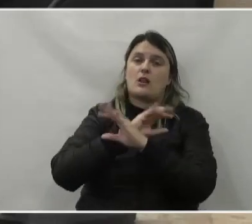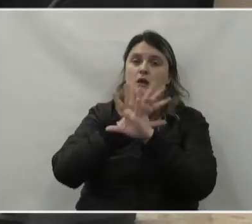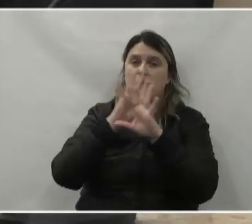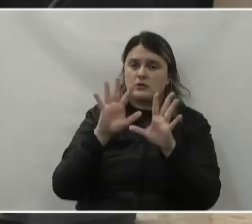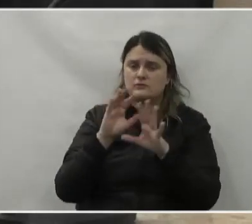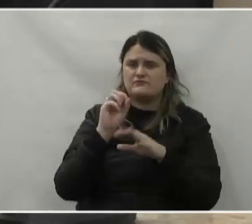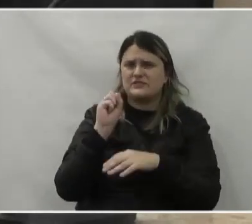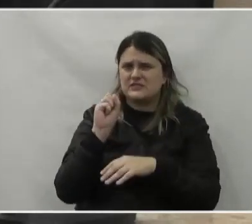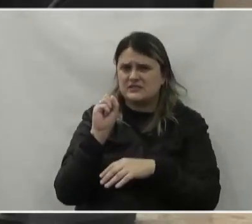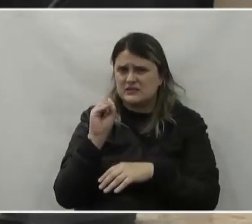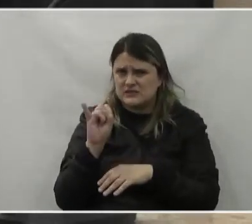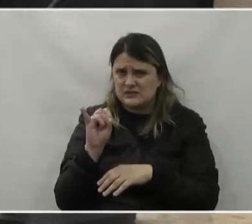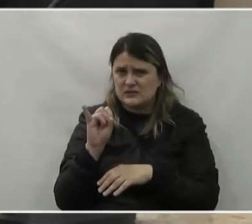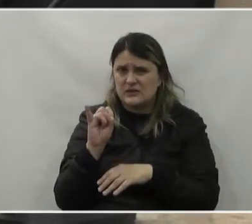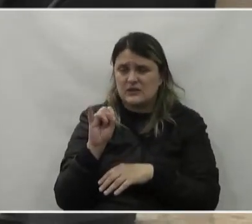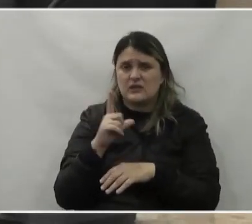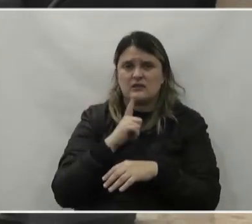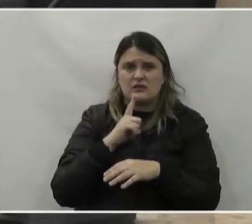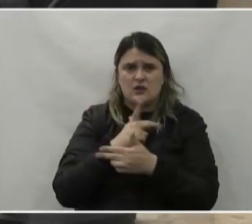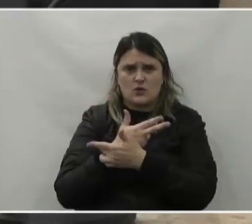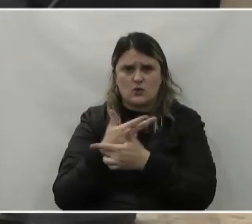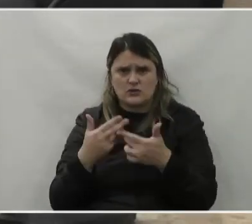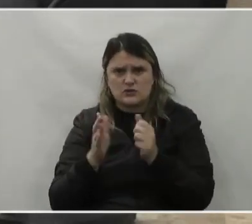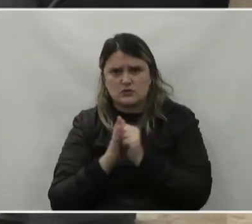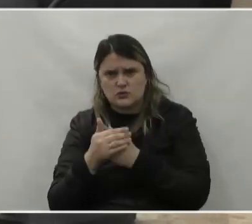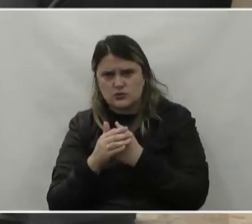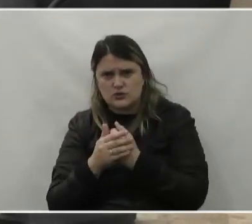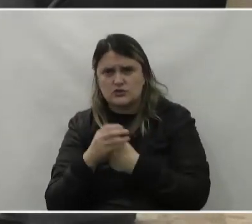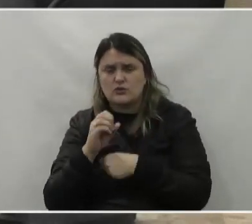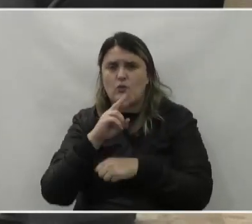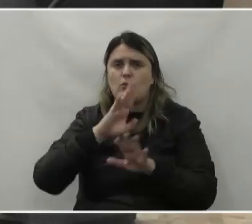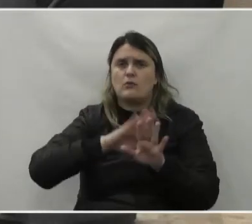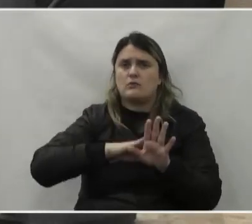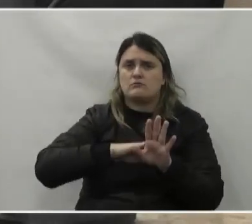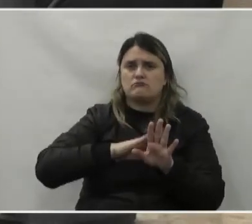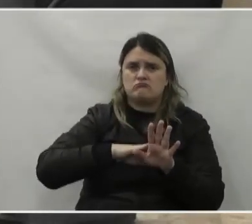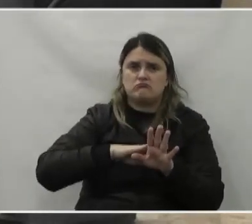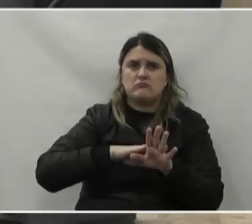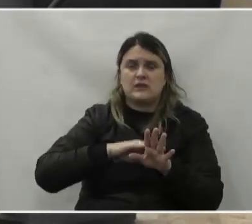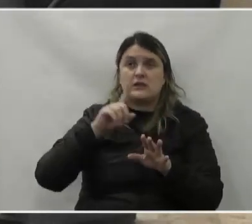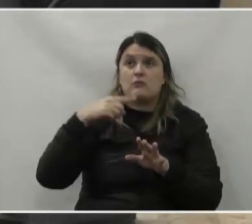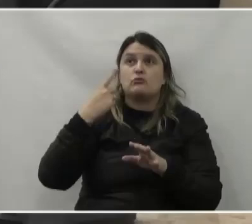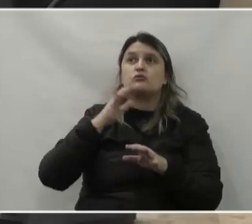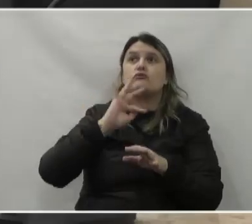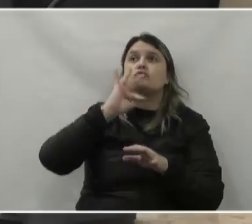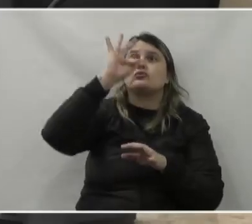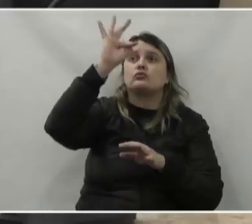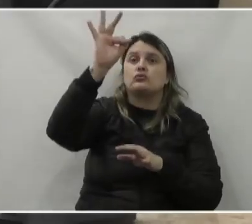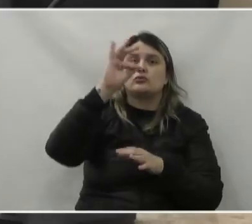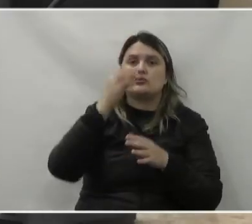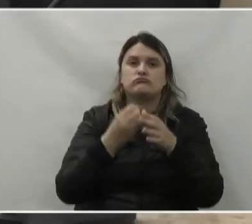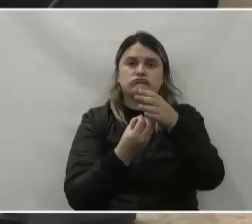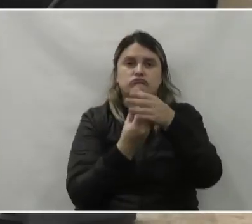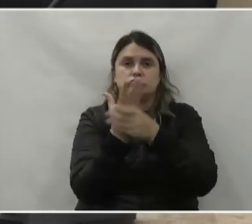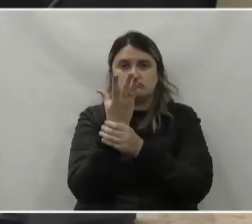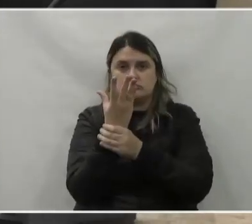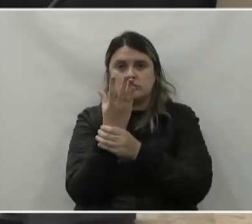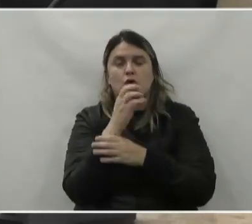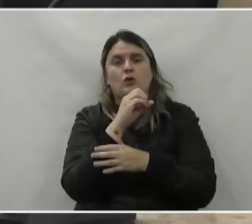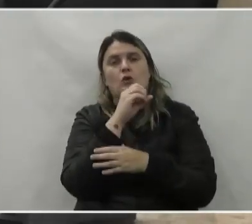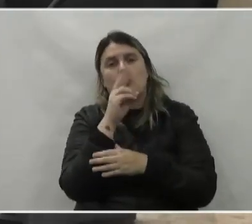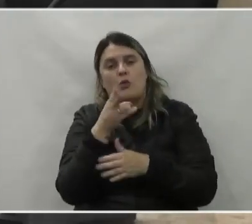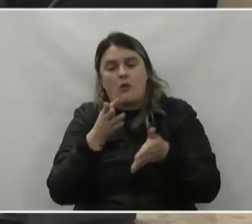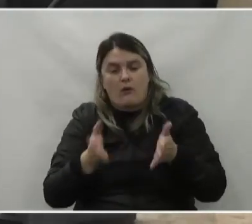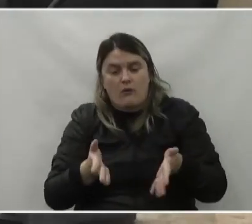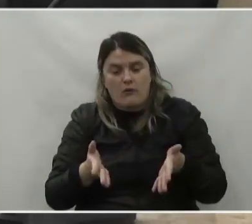há alguma coisa escusa nesse contrato e que venha aparecer lá no futuro, ou aqui no